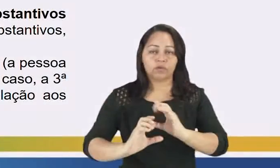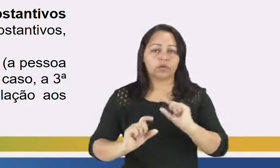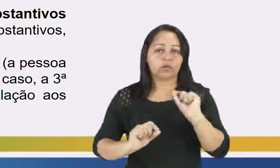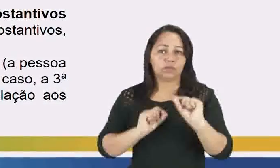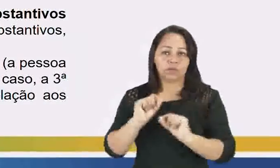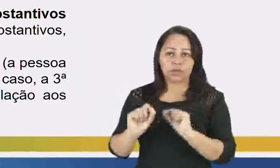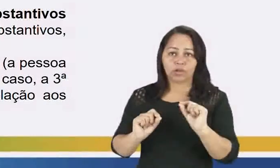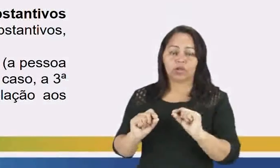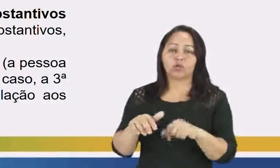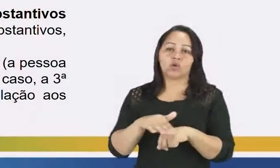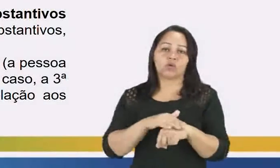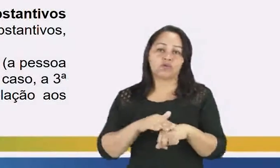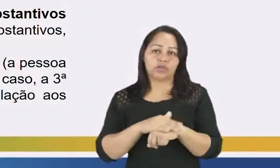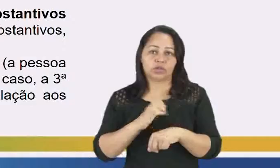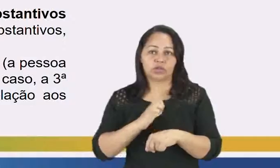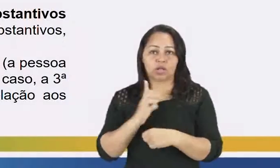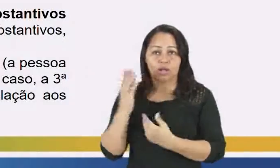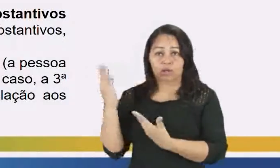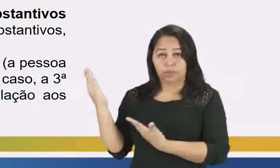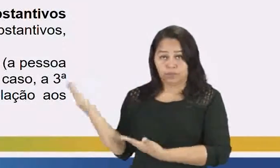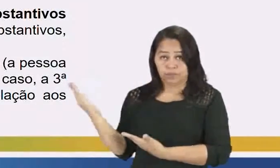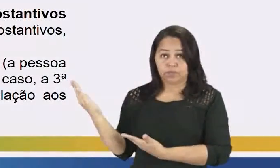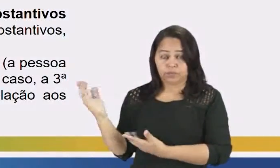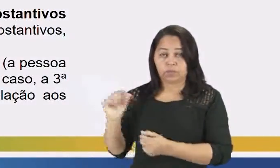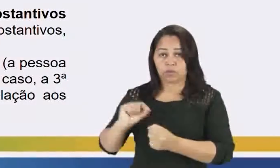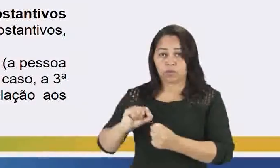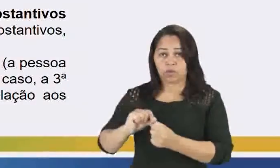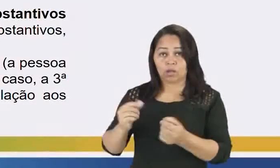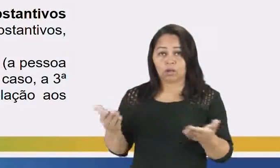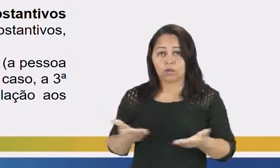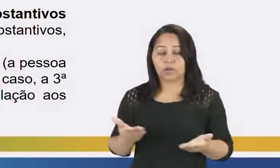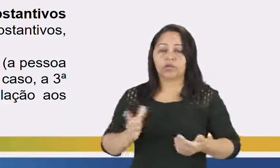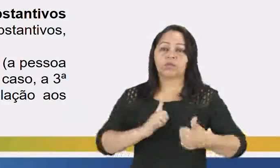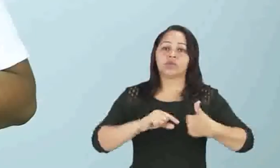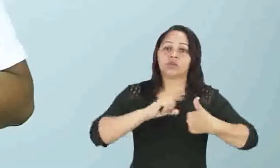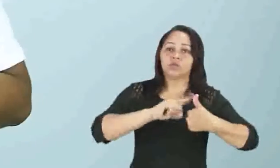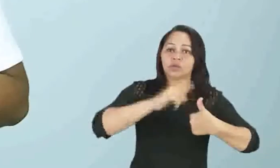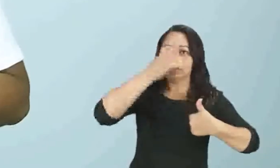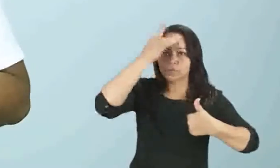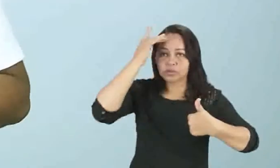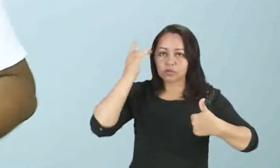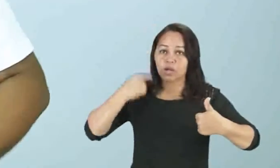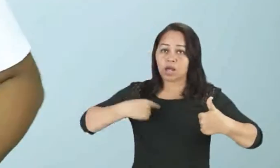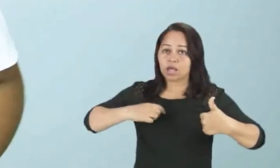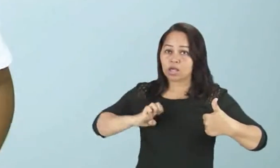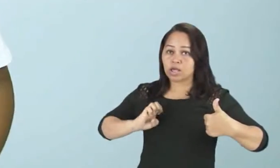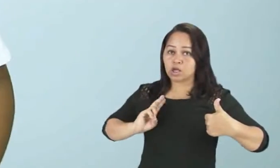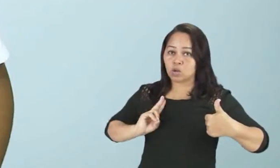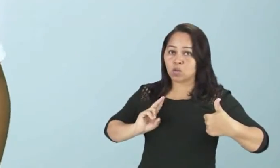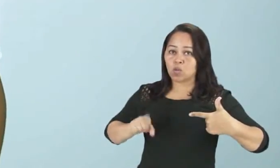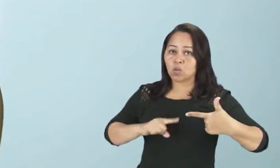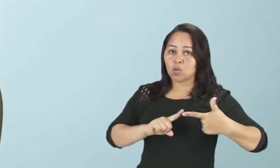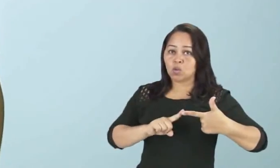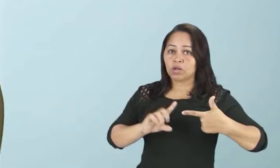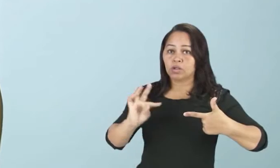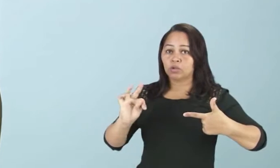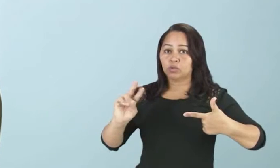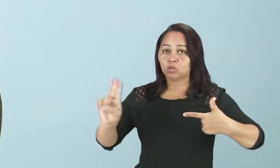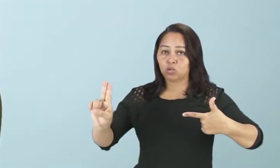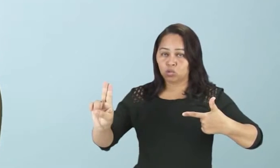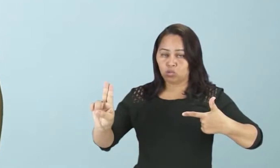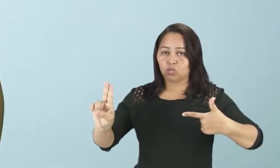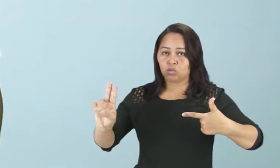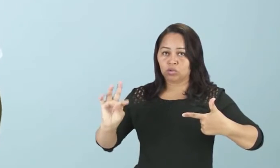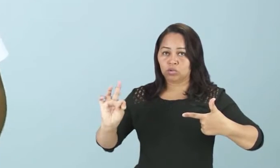discurso, como por exemplo esse que nós estamos fazendo agora, nós temos a primeira pessoa, que sou eu, e a segunda pessoa, que é